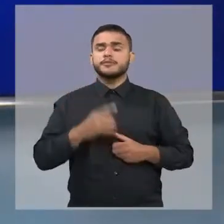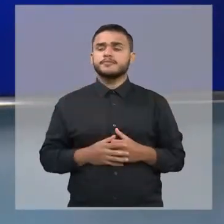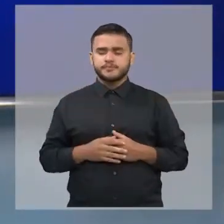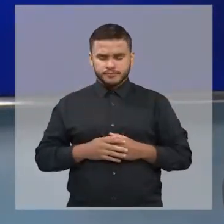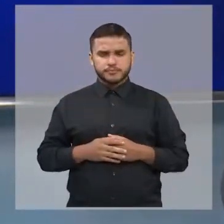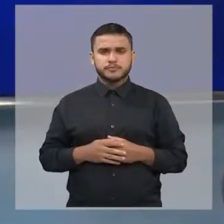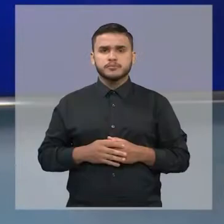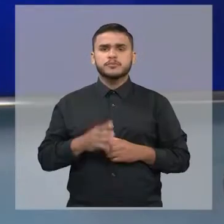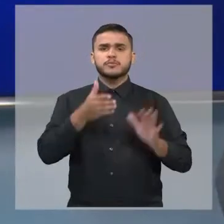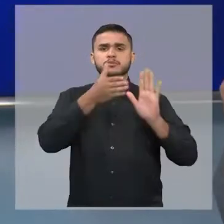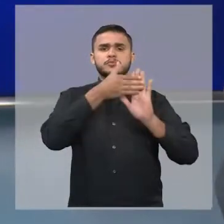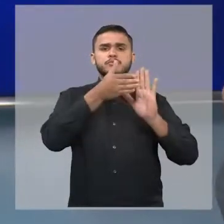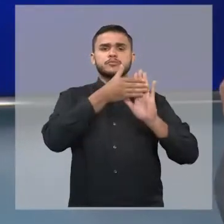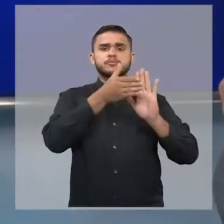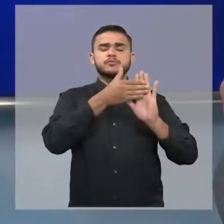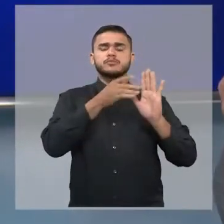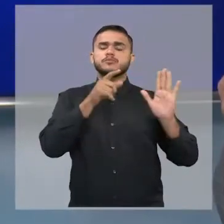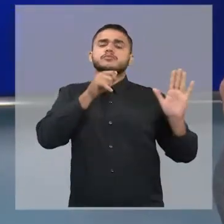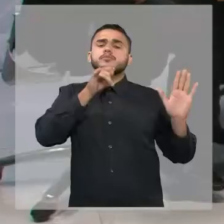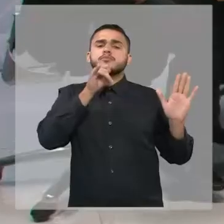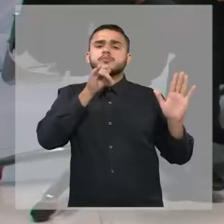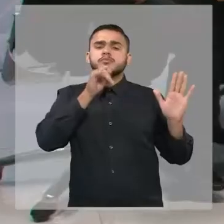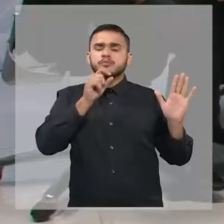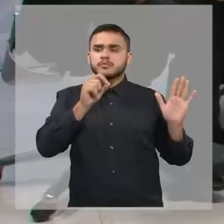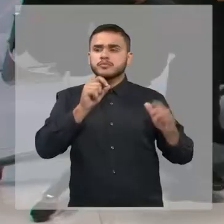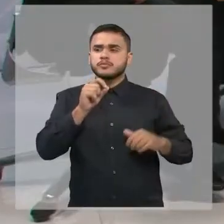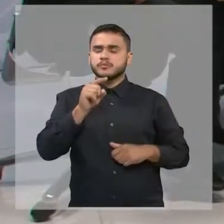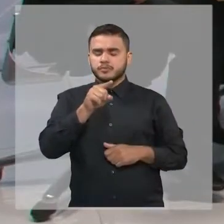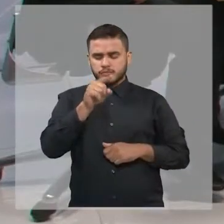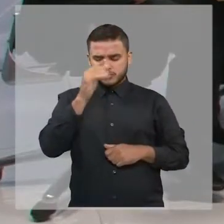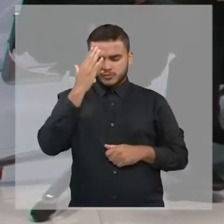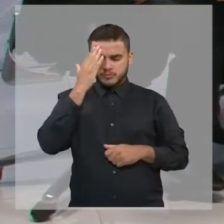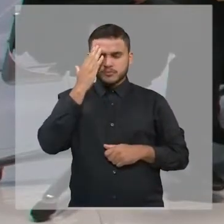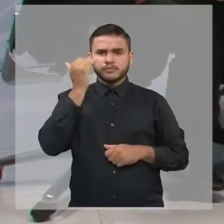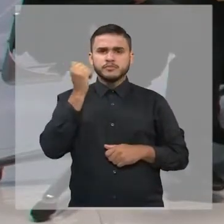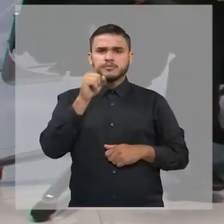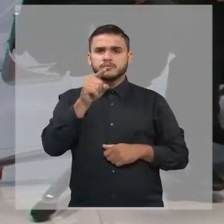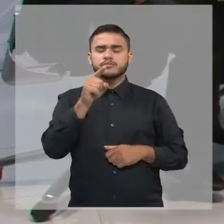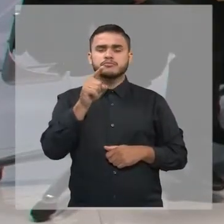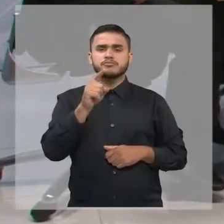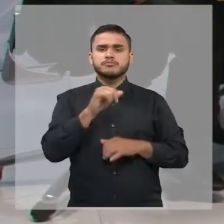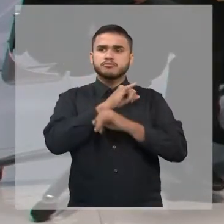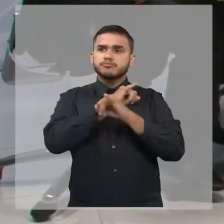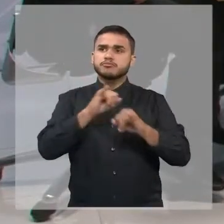relação à proposta do Ministério. Ele acabou negociando,